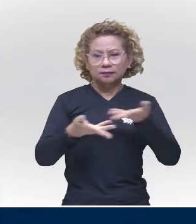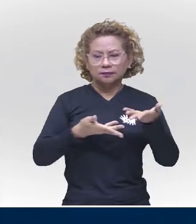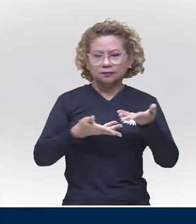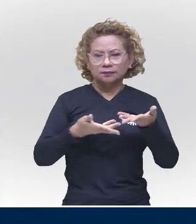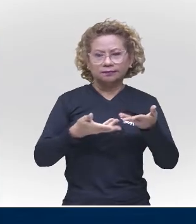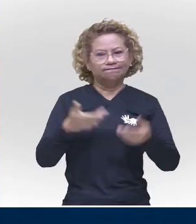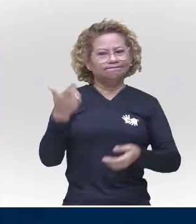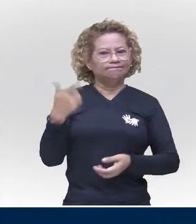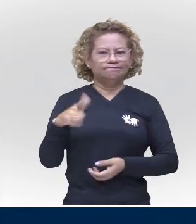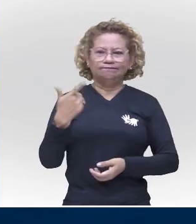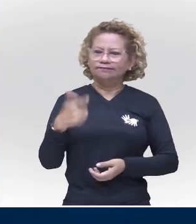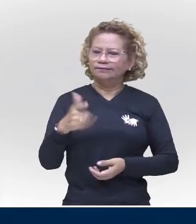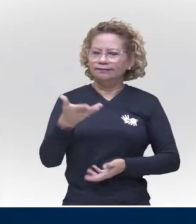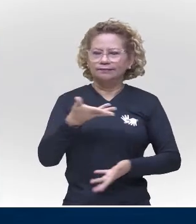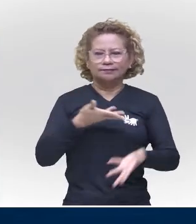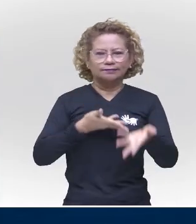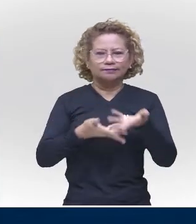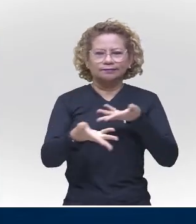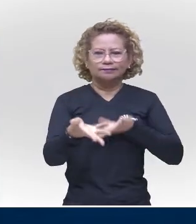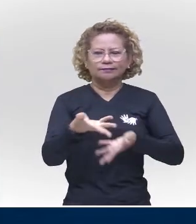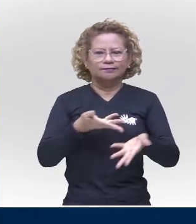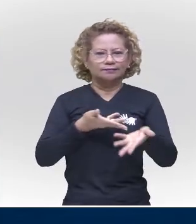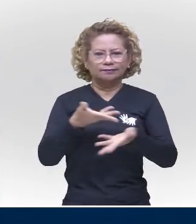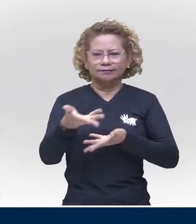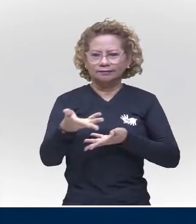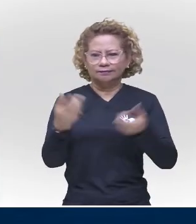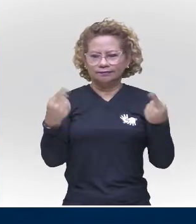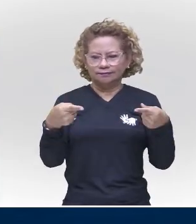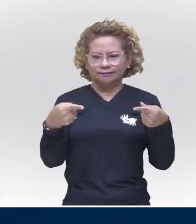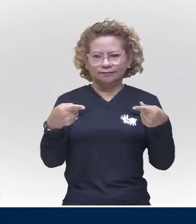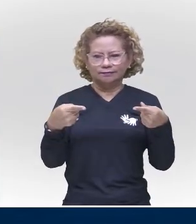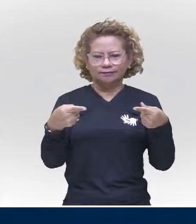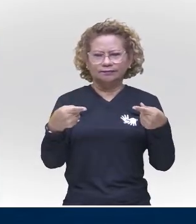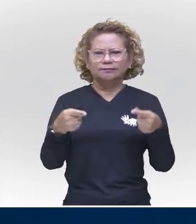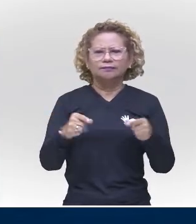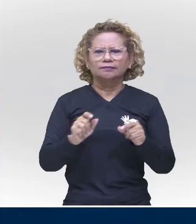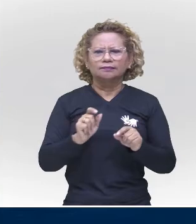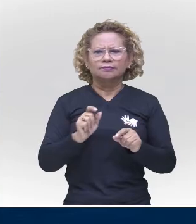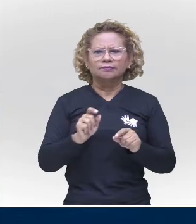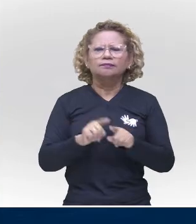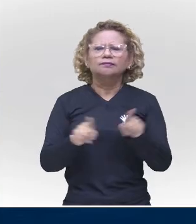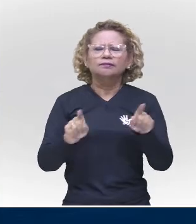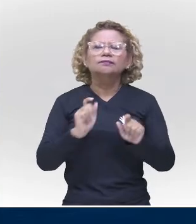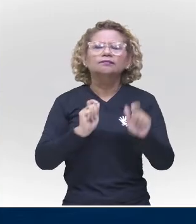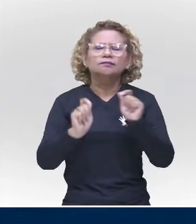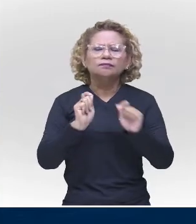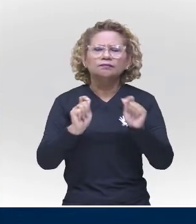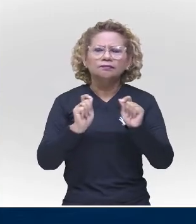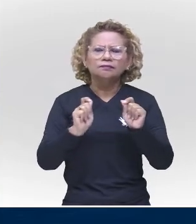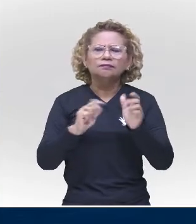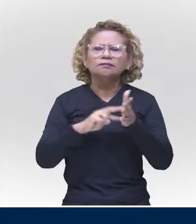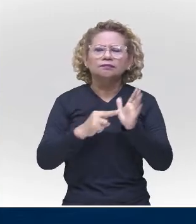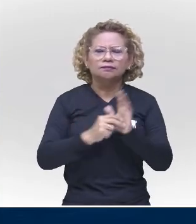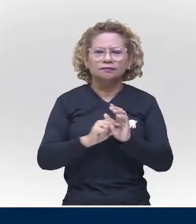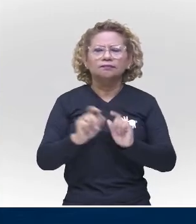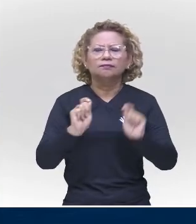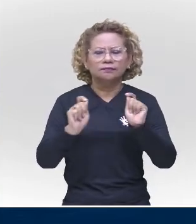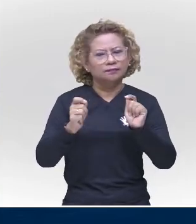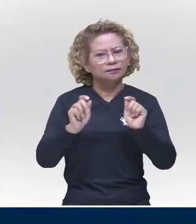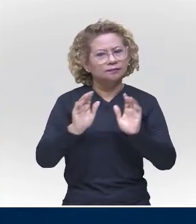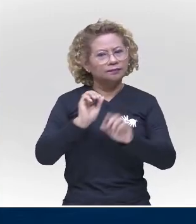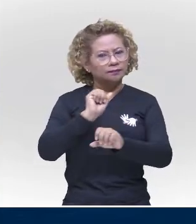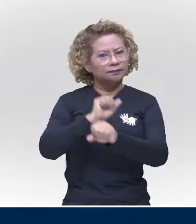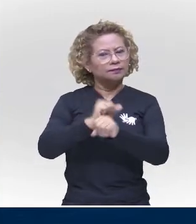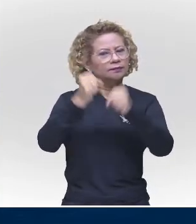sem interação com o adversário. Mas o que seria isso? Vou já explicar para vocês. Vamos ver